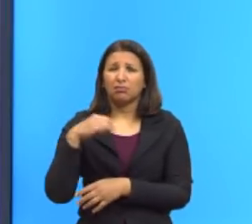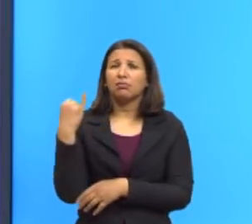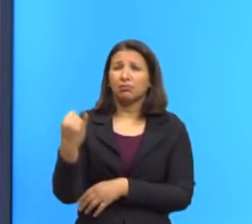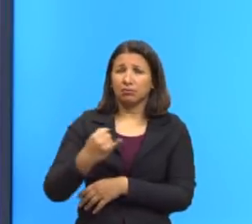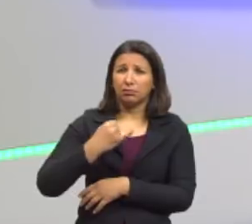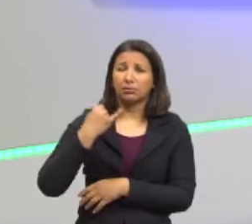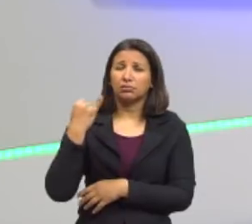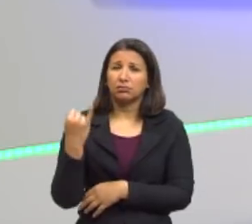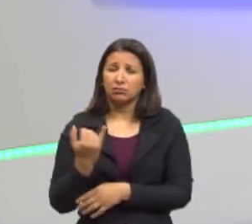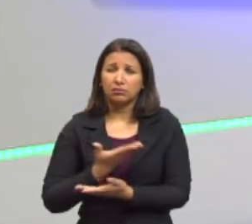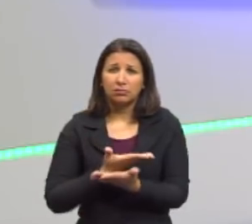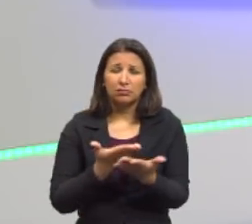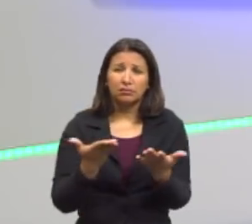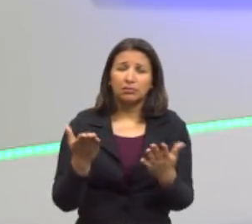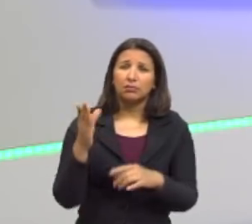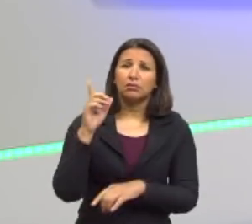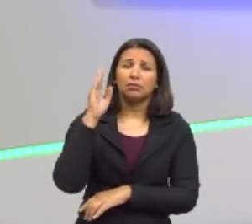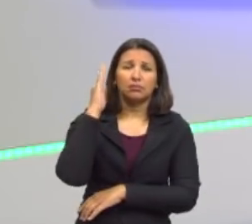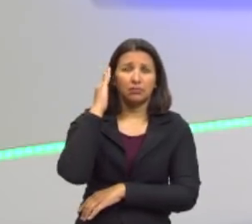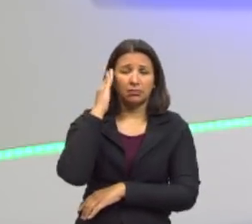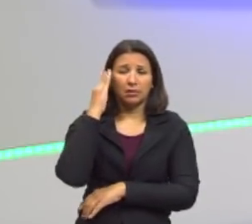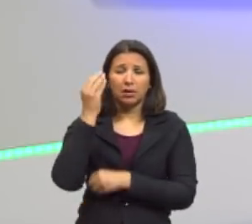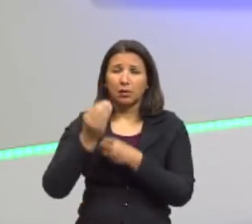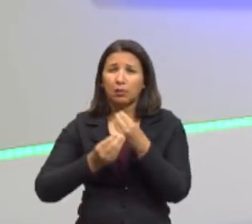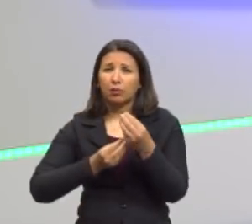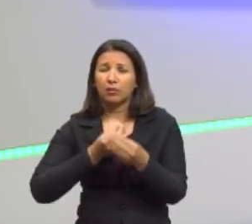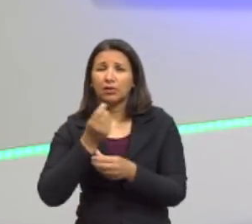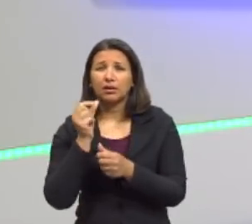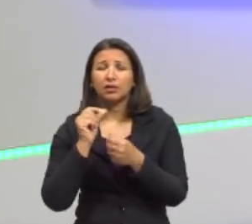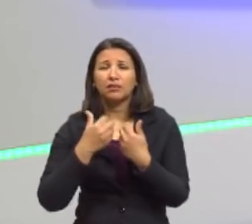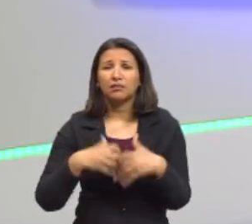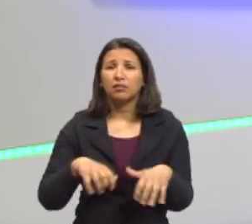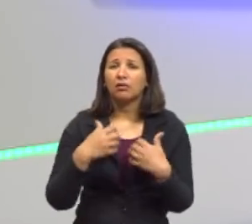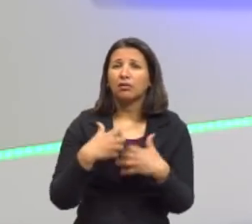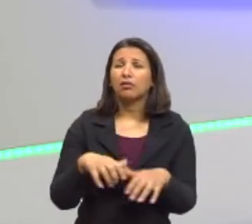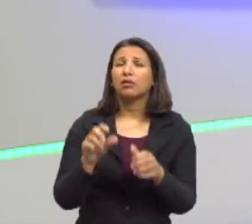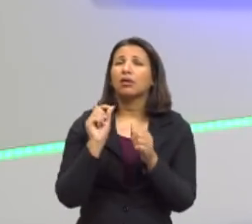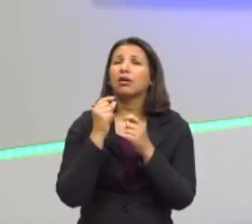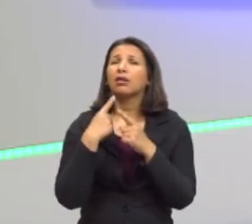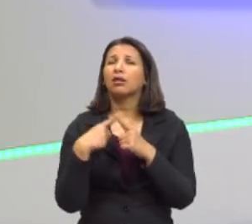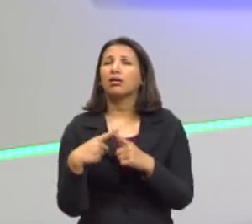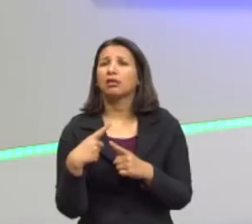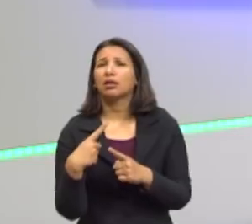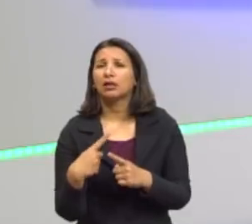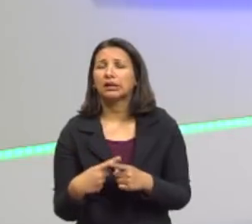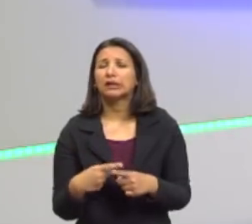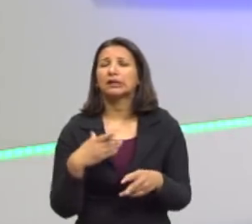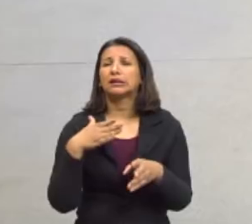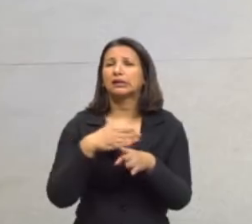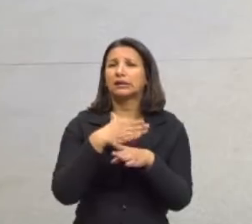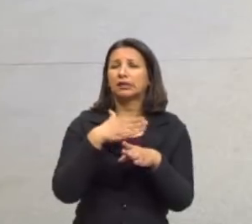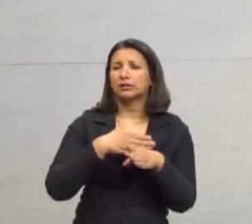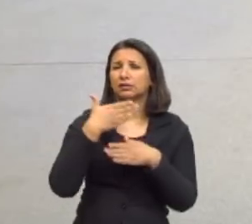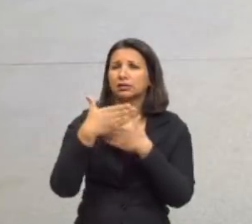vocês tenham, né, a noção de como se faz, porque faz parte do processo de reflexão em